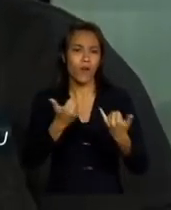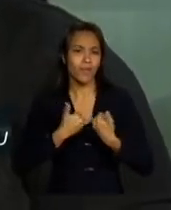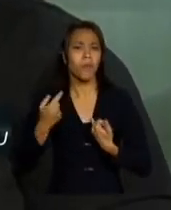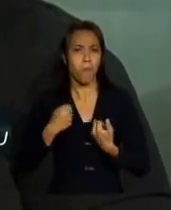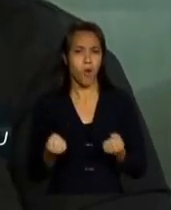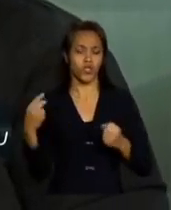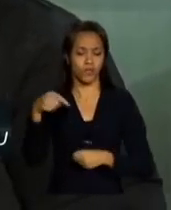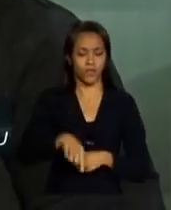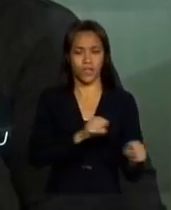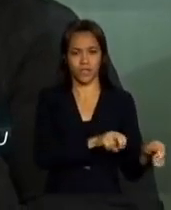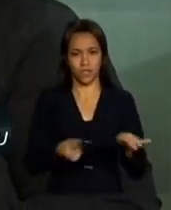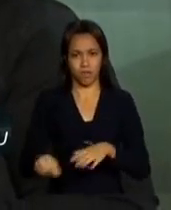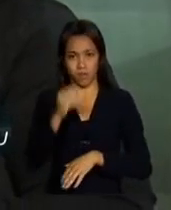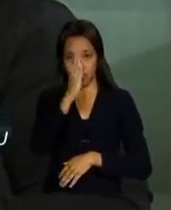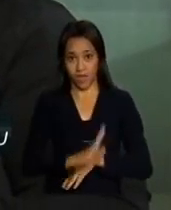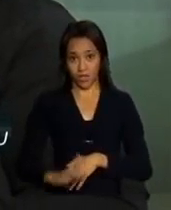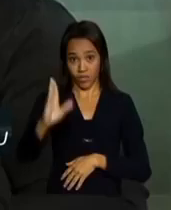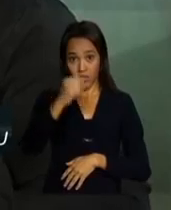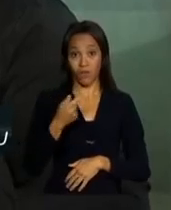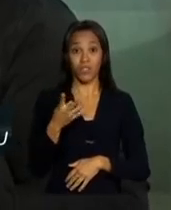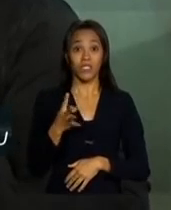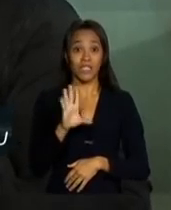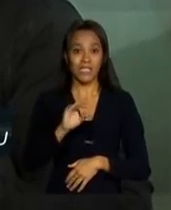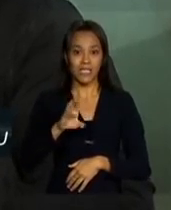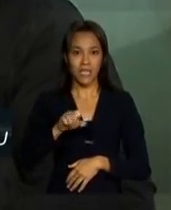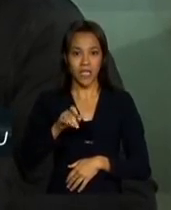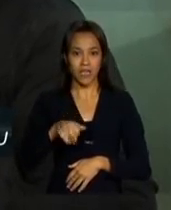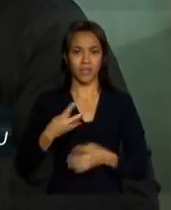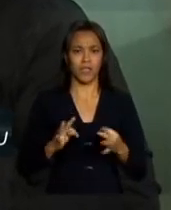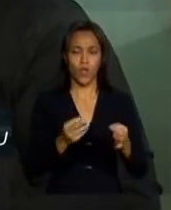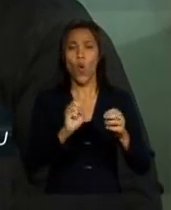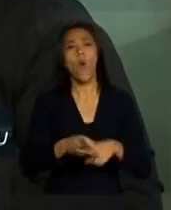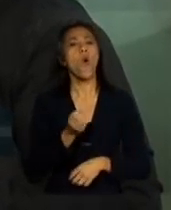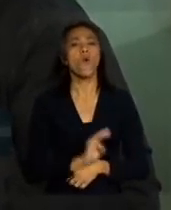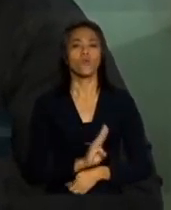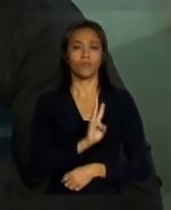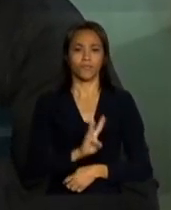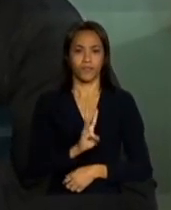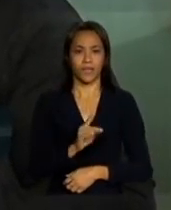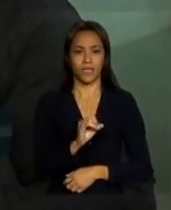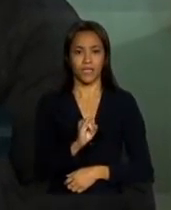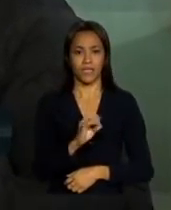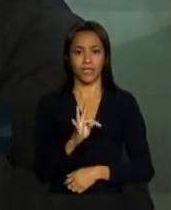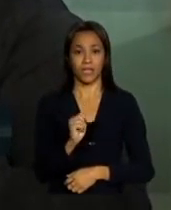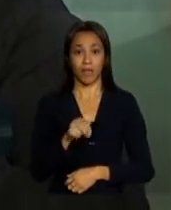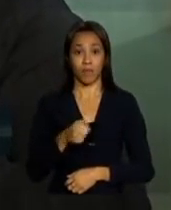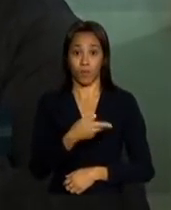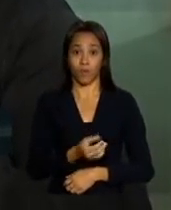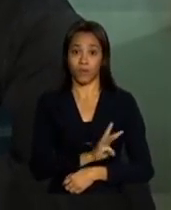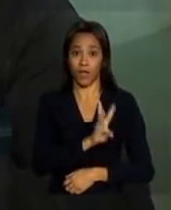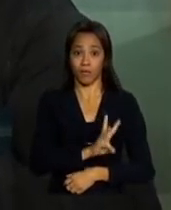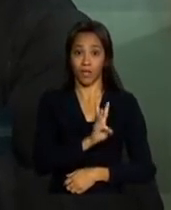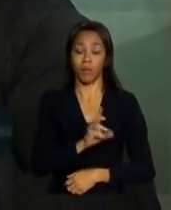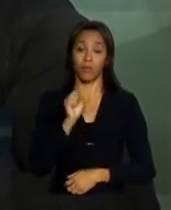aqui até a Semana Nacional de Ciência e Tecnologia ou acessar a página da Itaipu na internet. O endereço